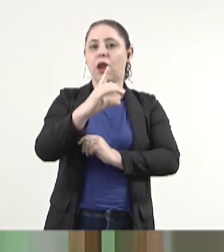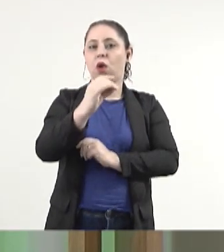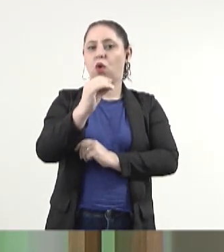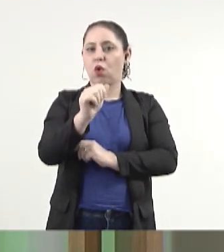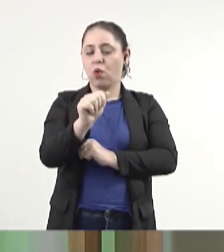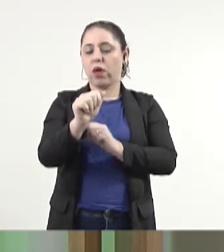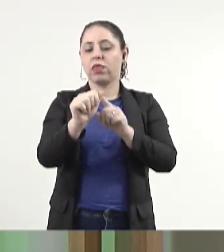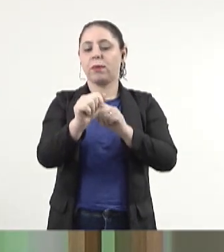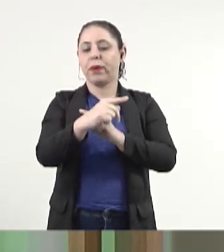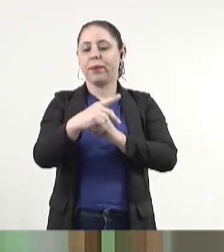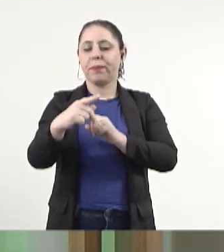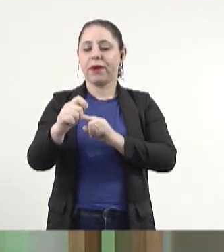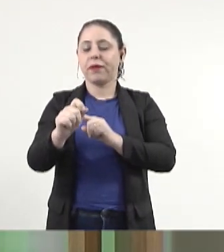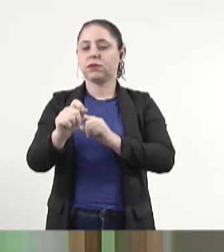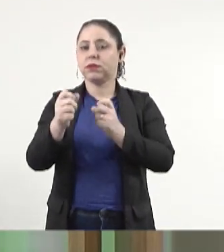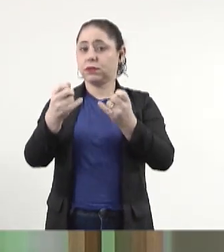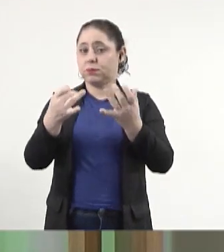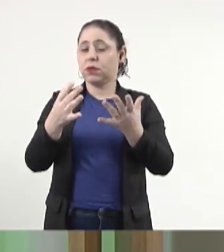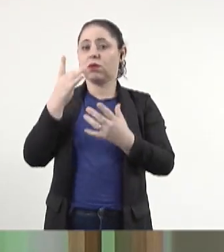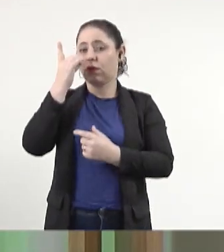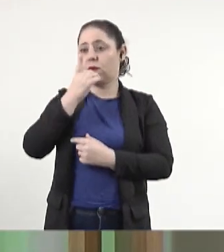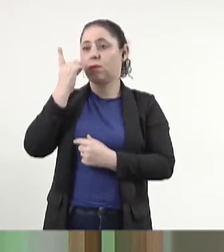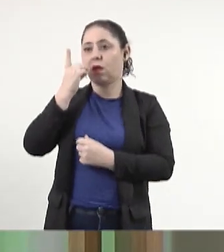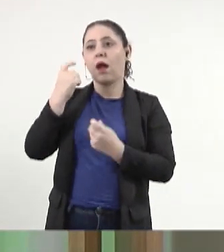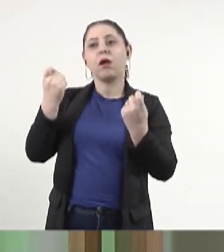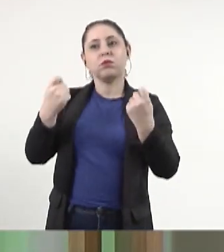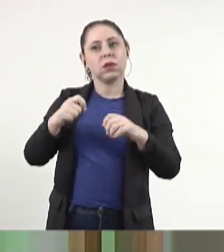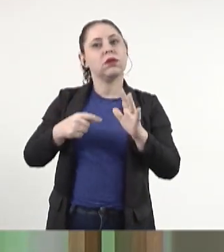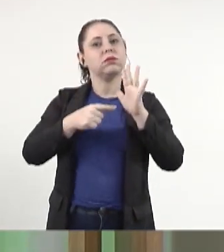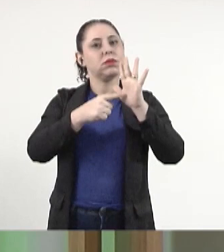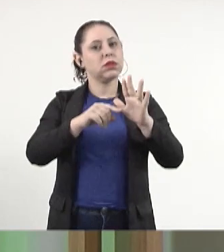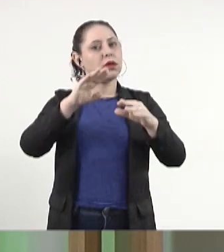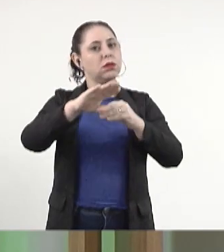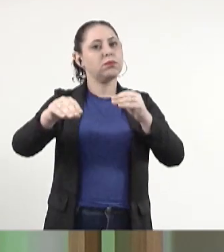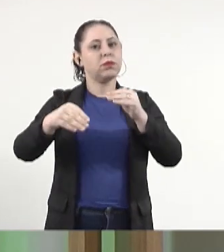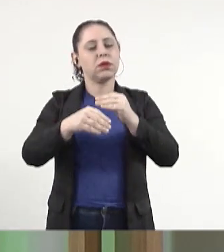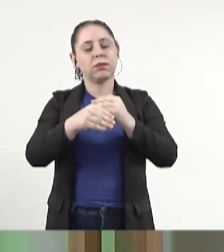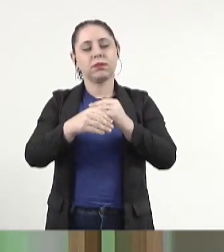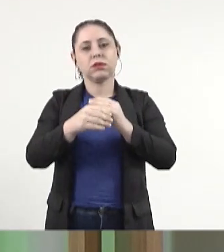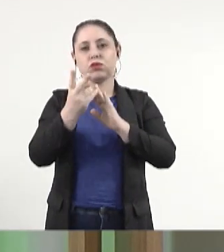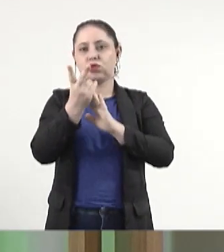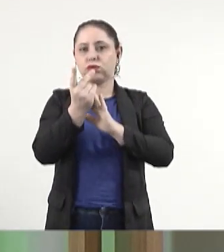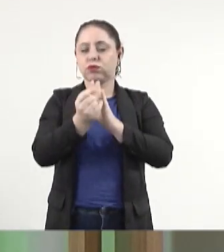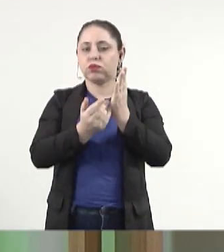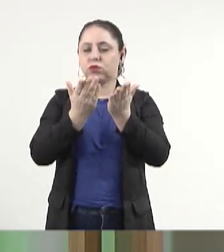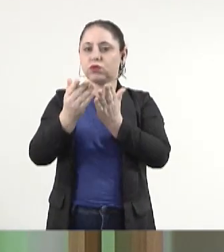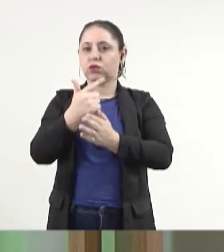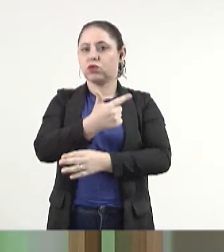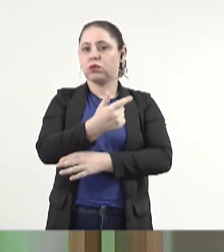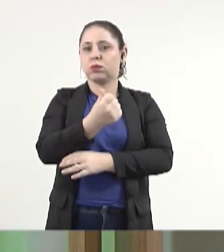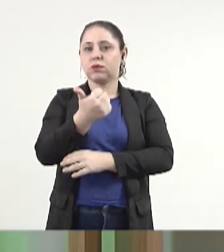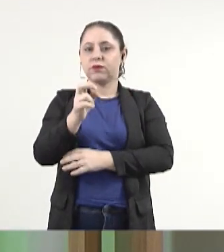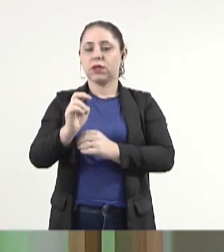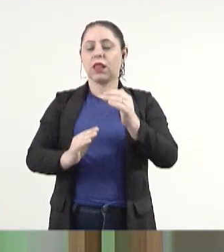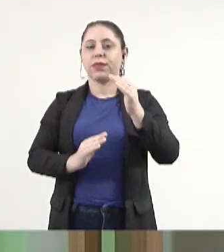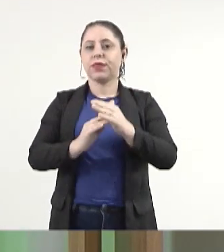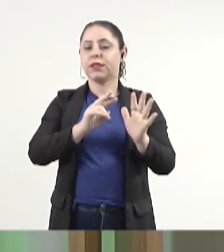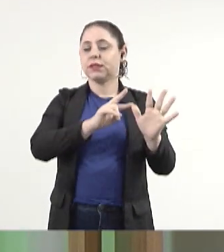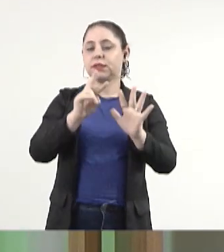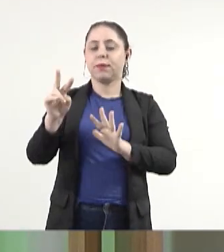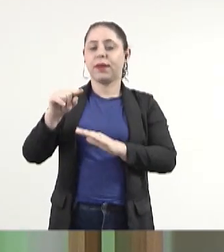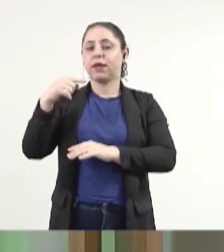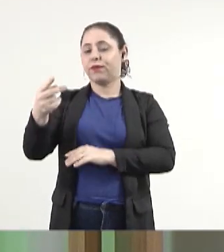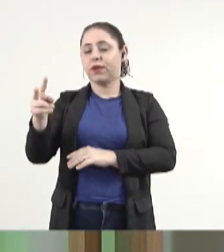anual. De acordo com o parlamentar, os deputados devem apresentar emendas ao orçamento de 2025 até a